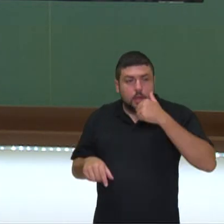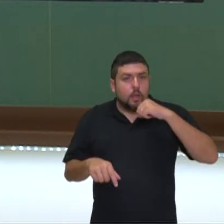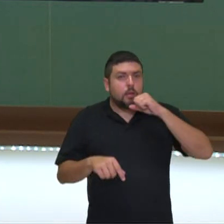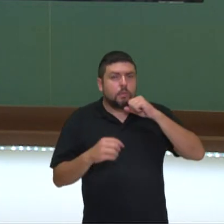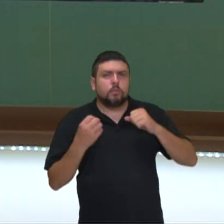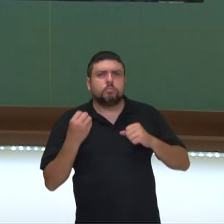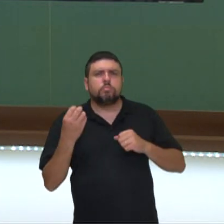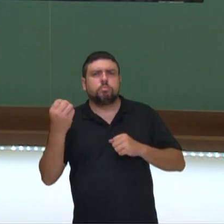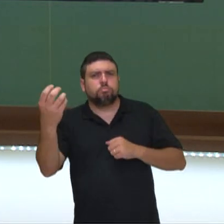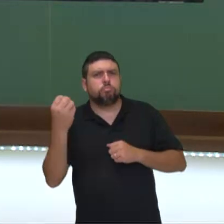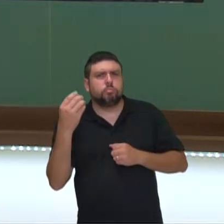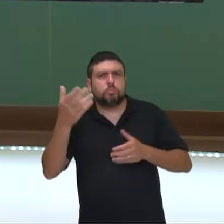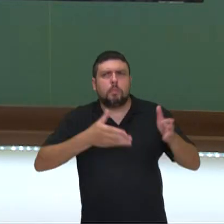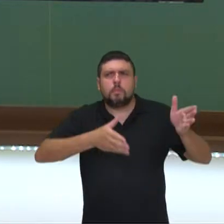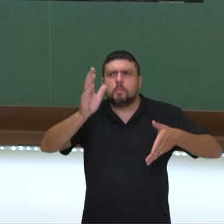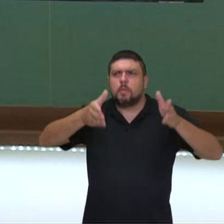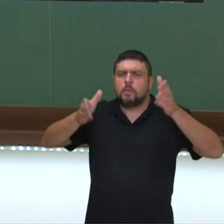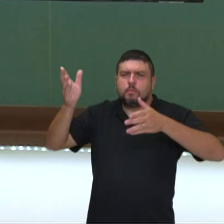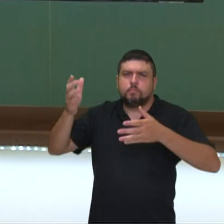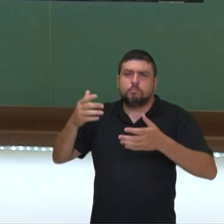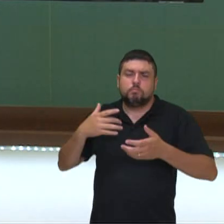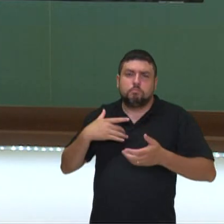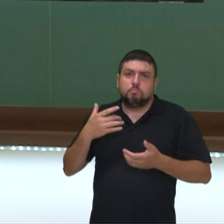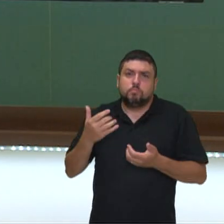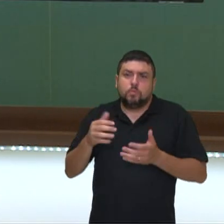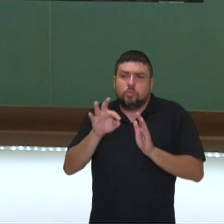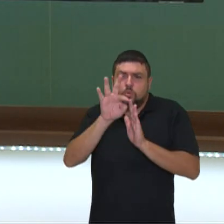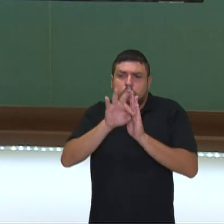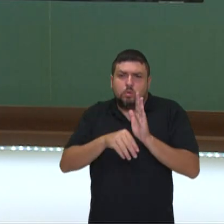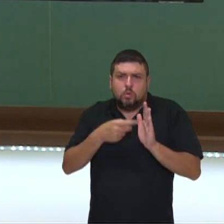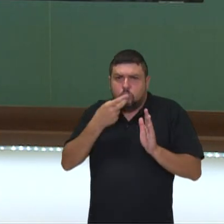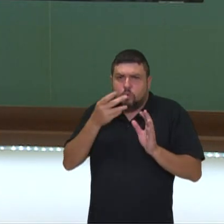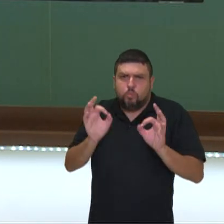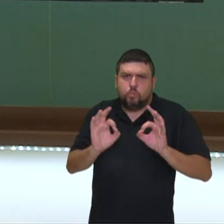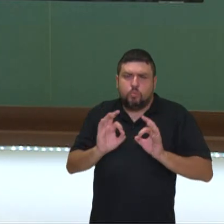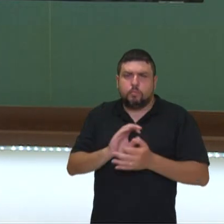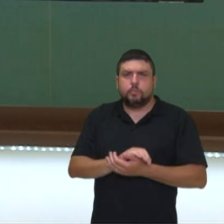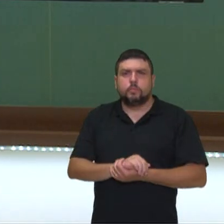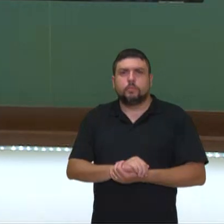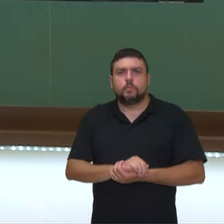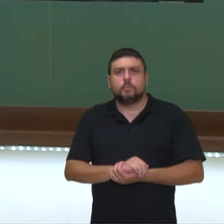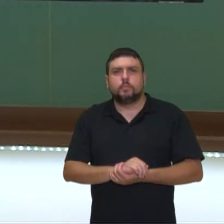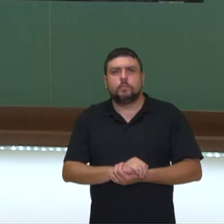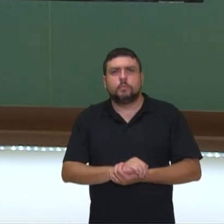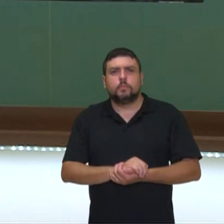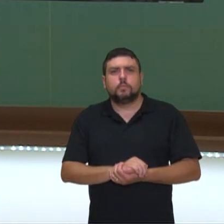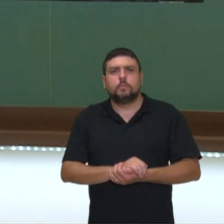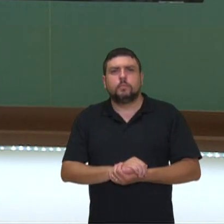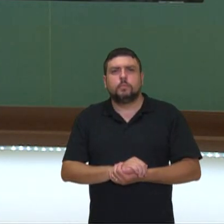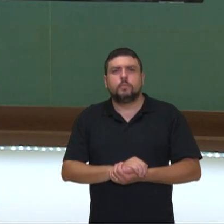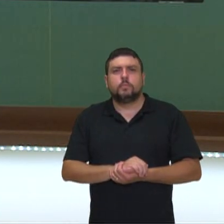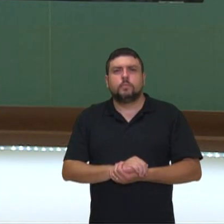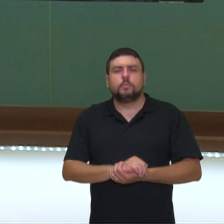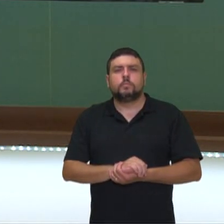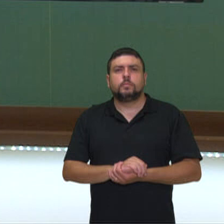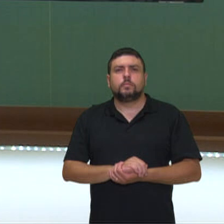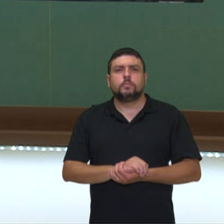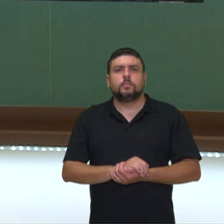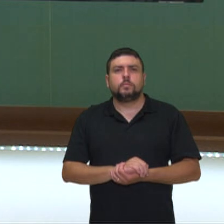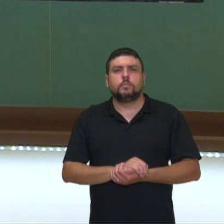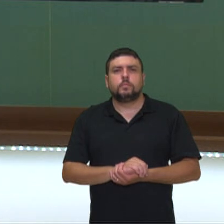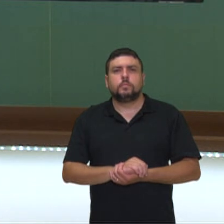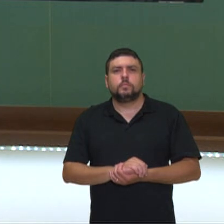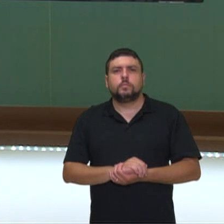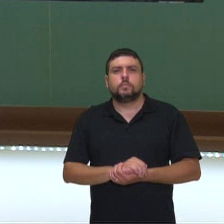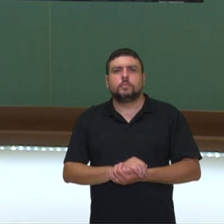bastante. Também não temos essa informação. Segunda, how did he probably feel at the end?